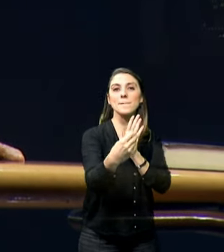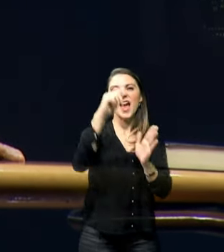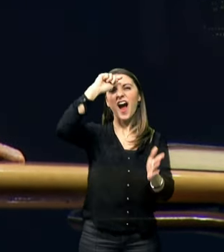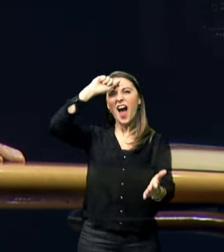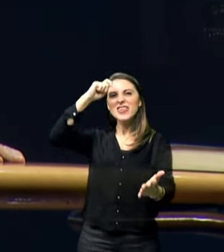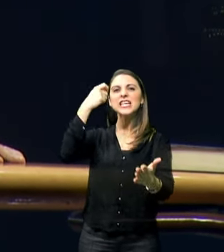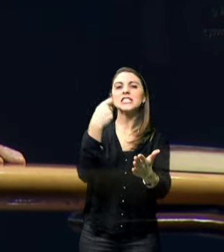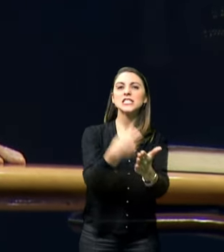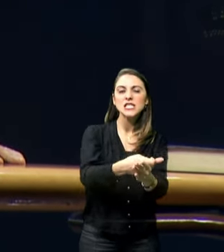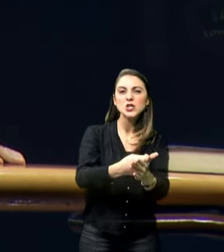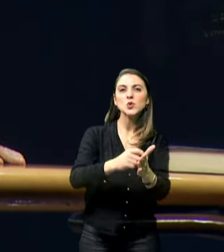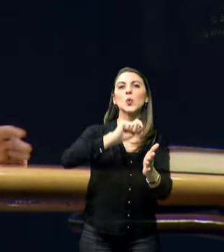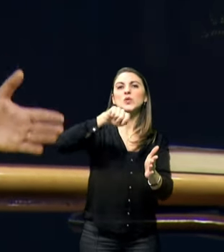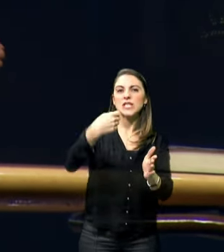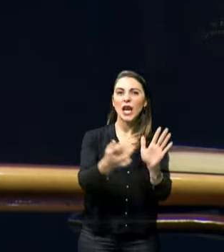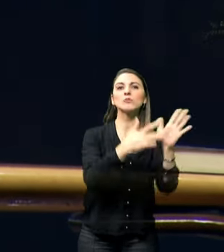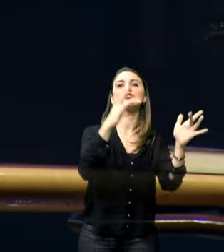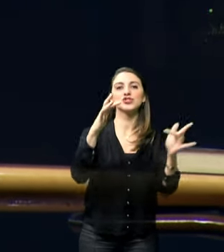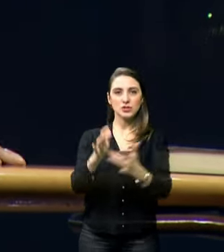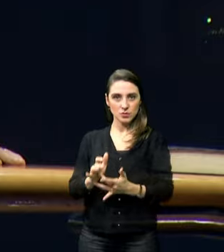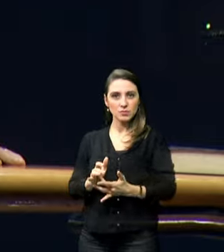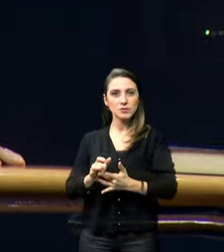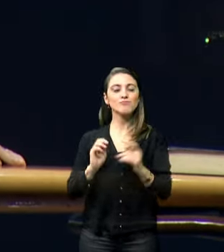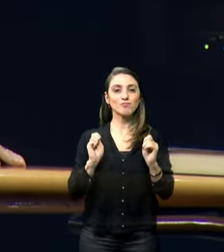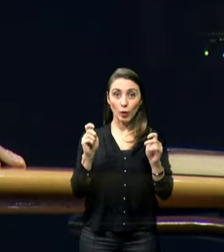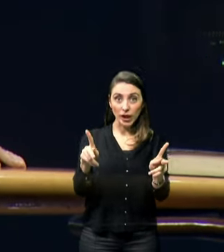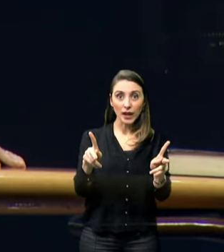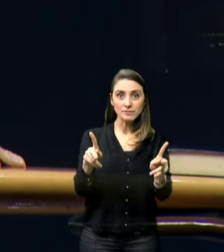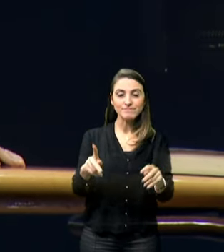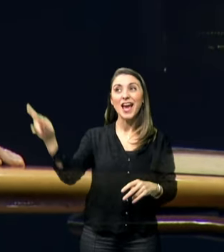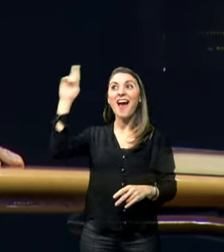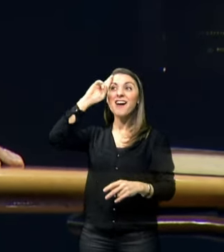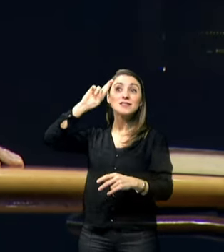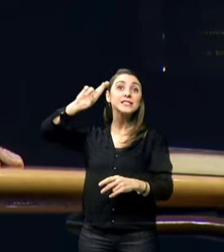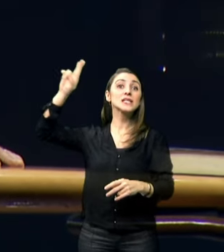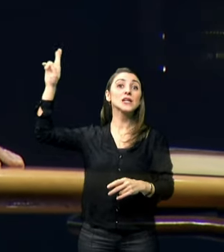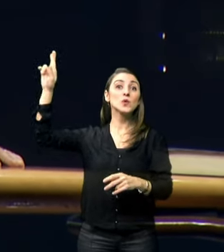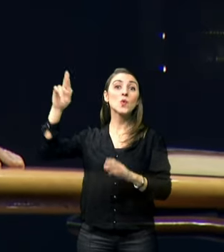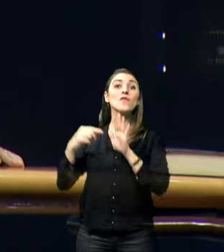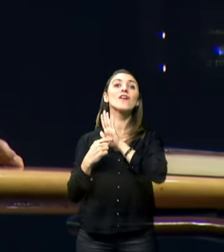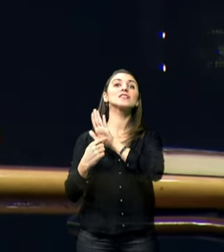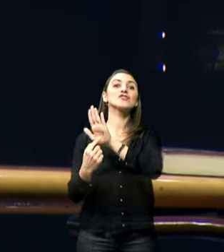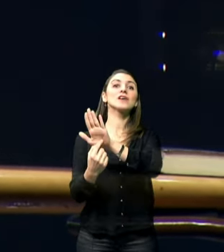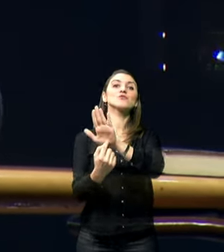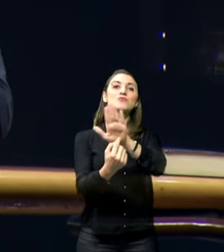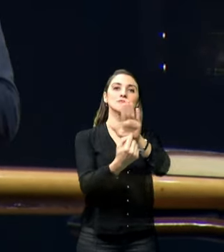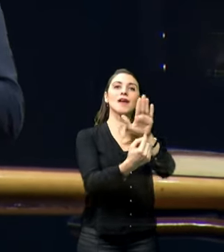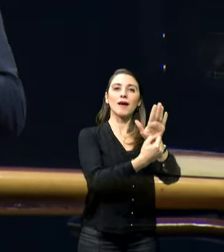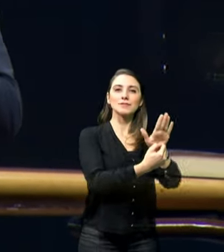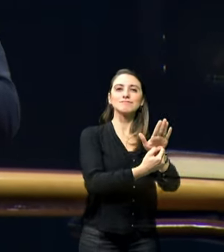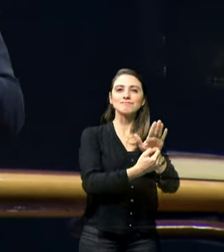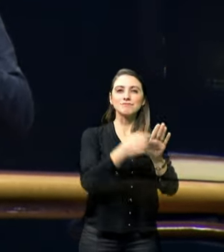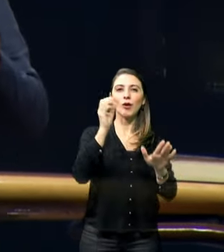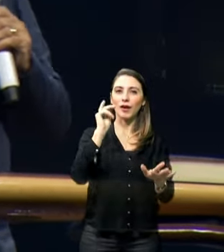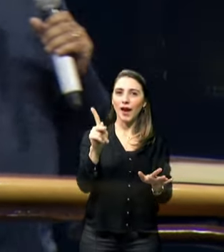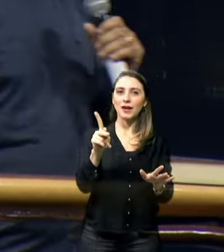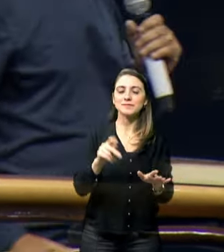de Jesus. Vai colocar o Senhor para te ajudar nessa decisão. Está pronto?